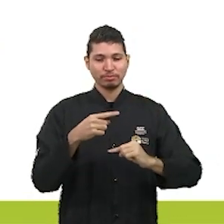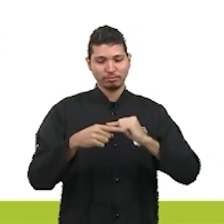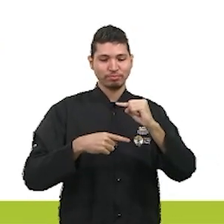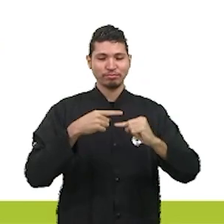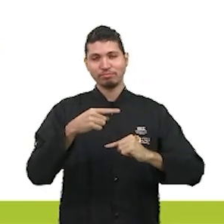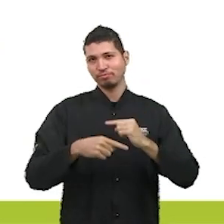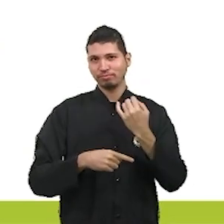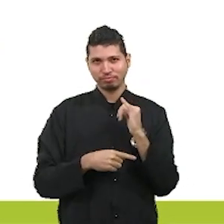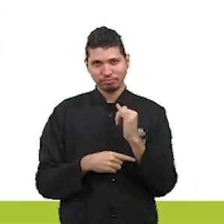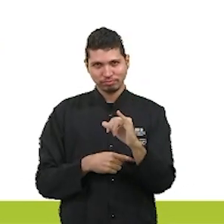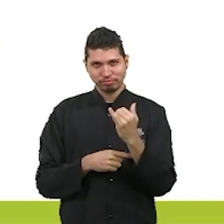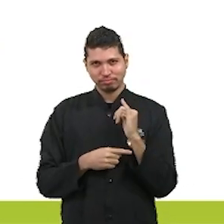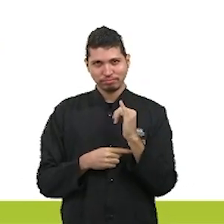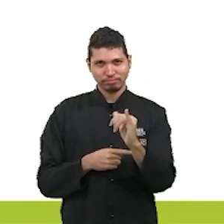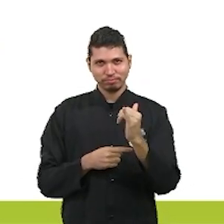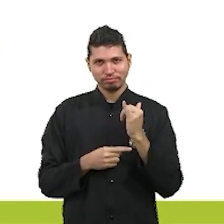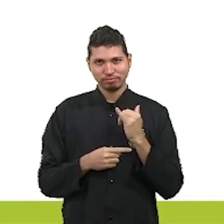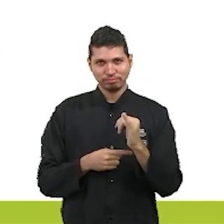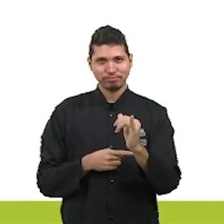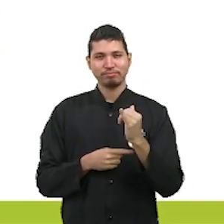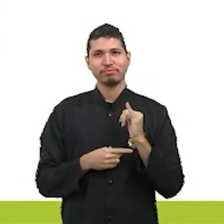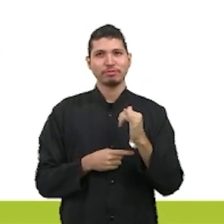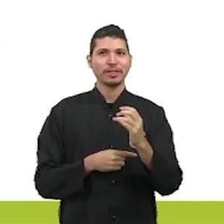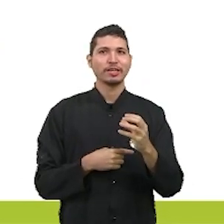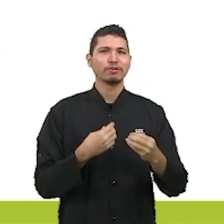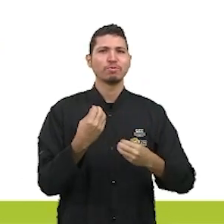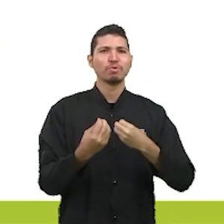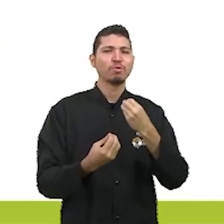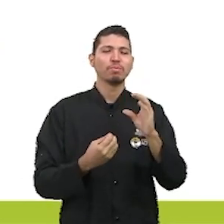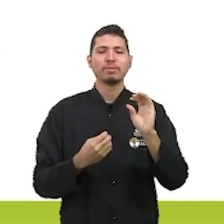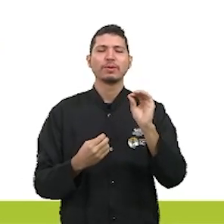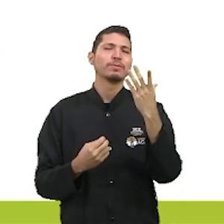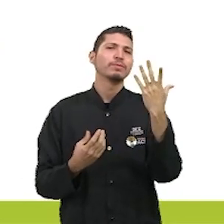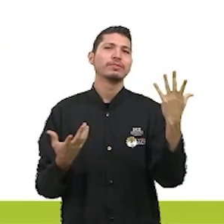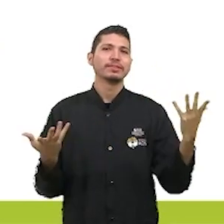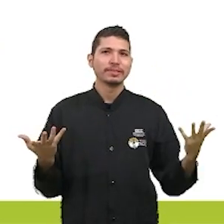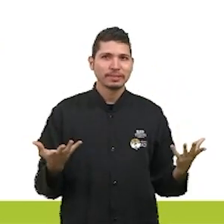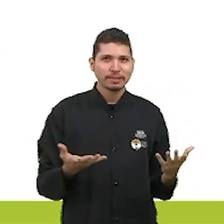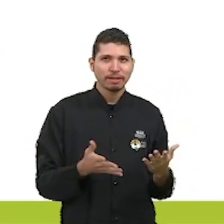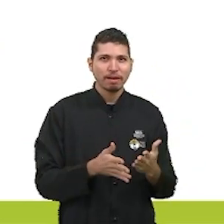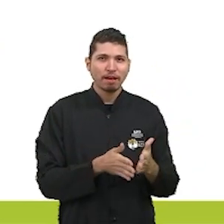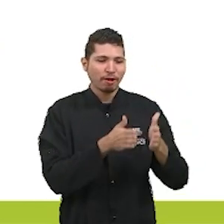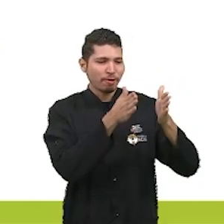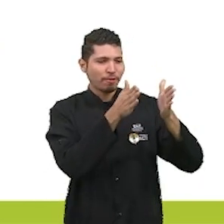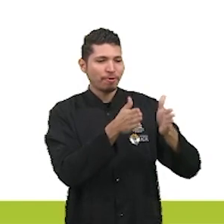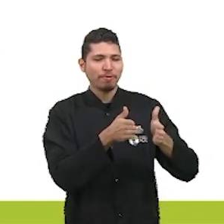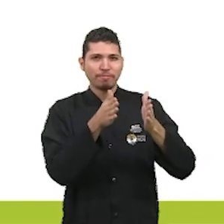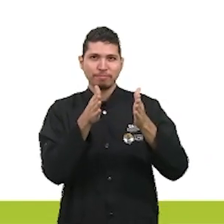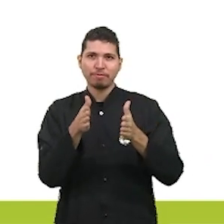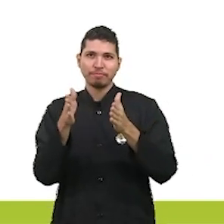associação de geradores, né? E como é que eles se comportam. Em série, observe aqui, ó,